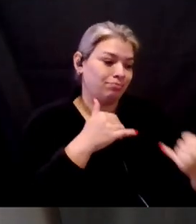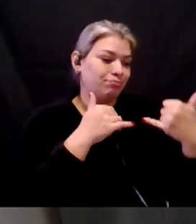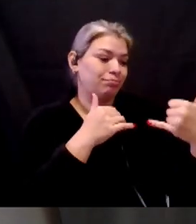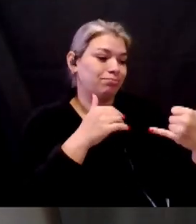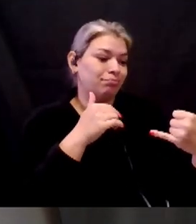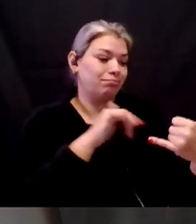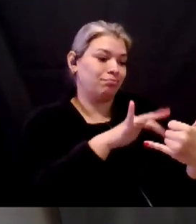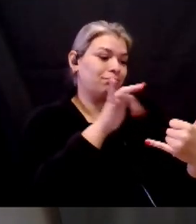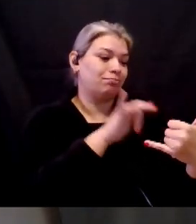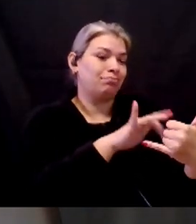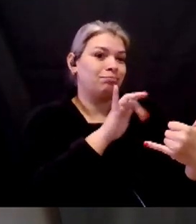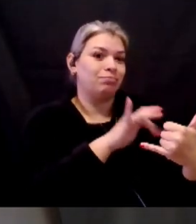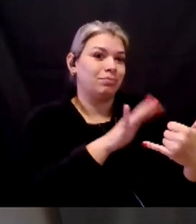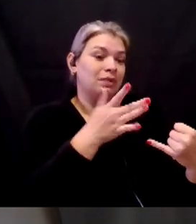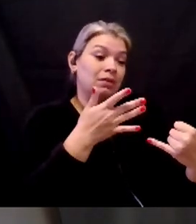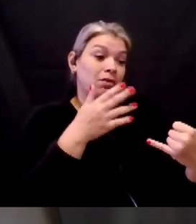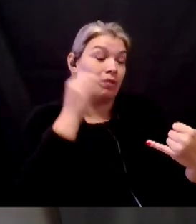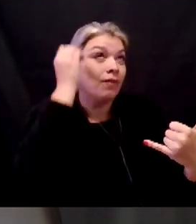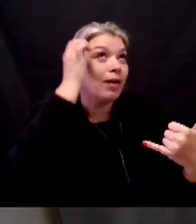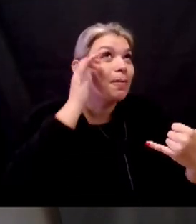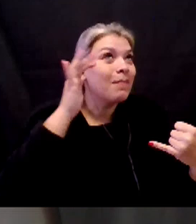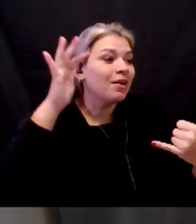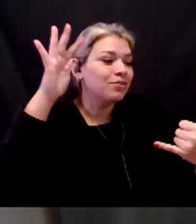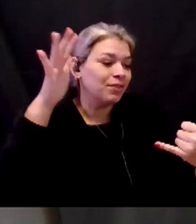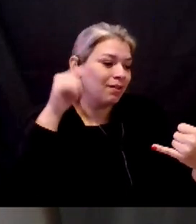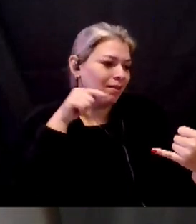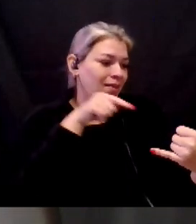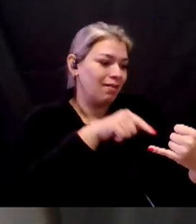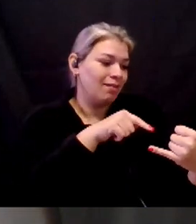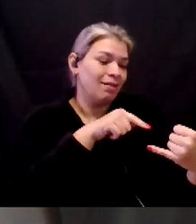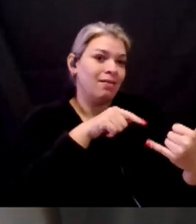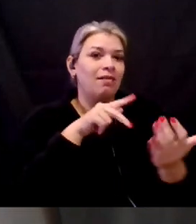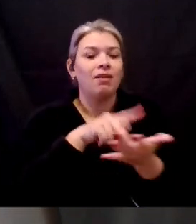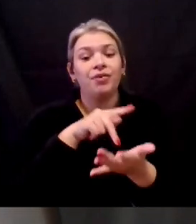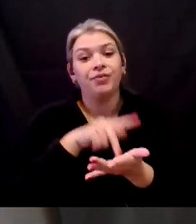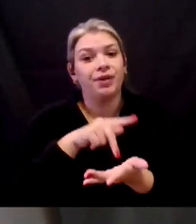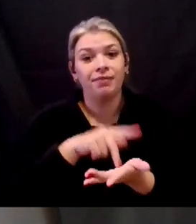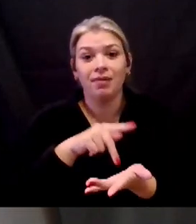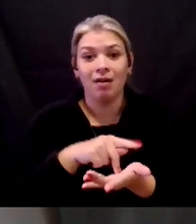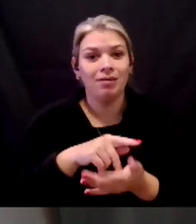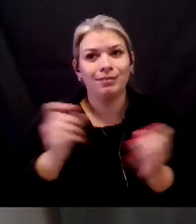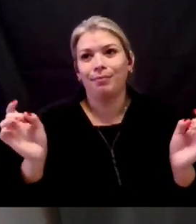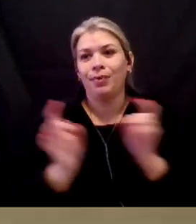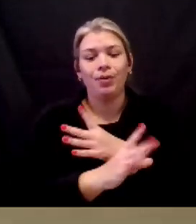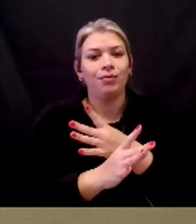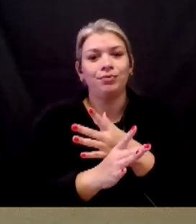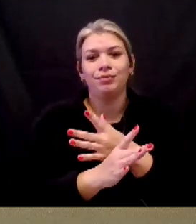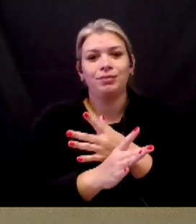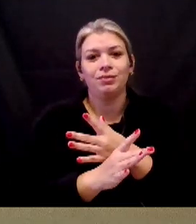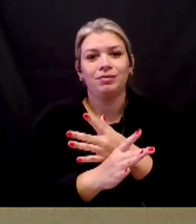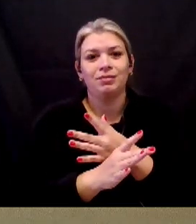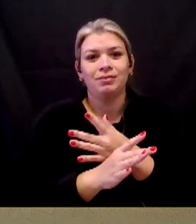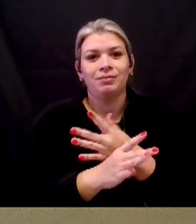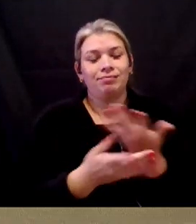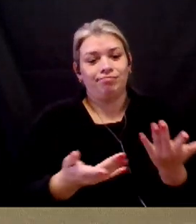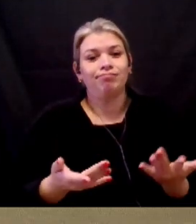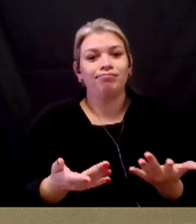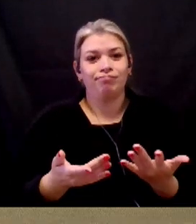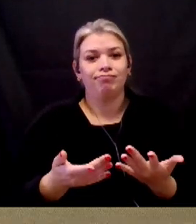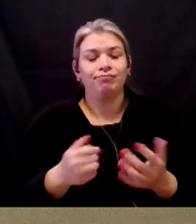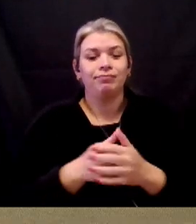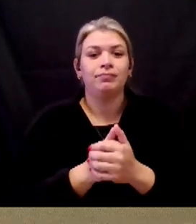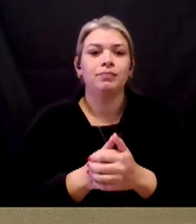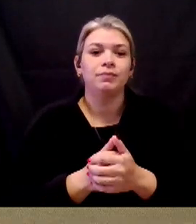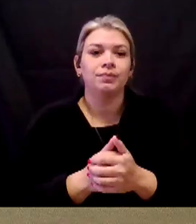vão imaginar que aquilo ali é a verdade palpável, absoluta. Né? E que pode trazer para eles aquilo, né?